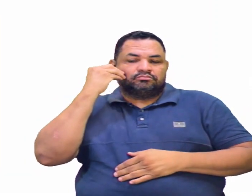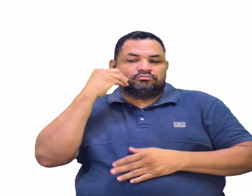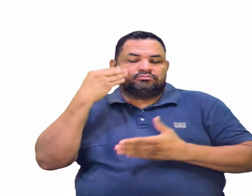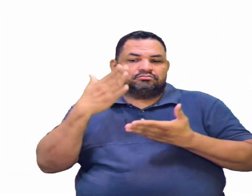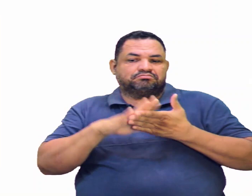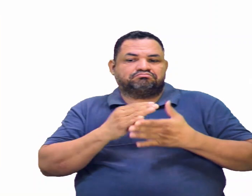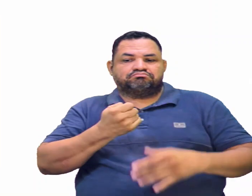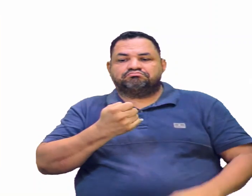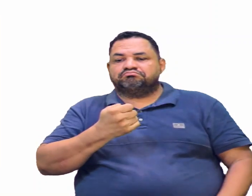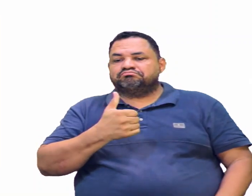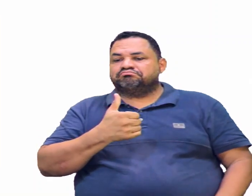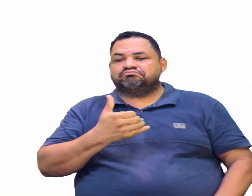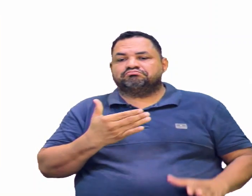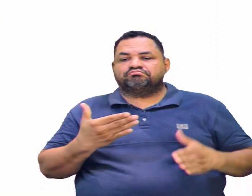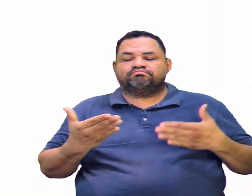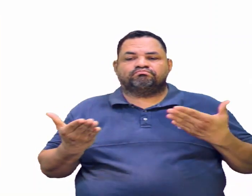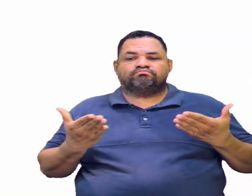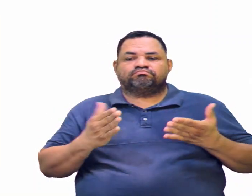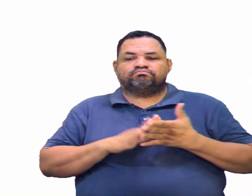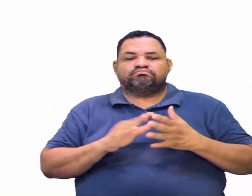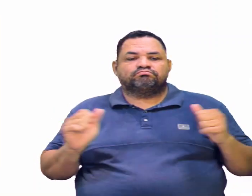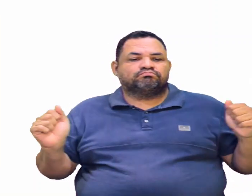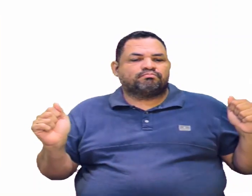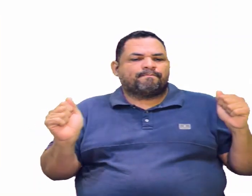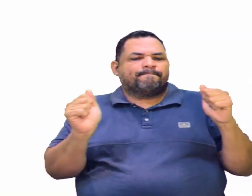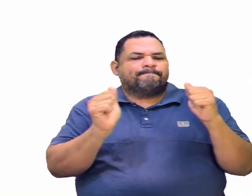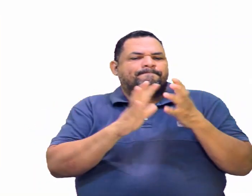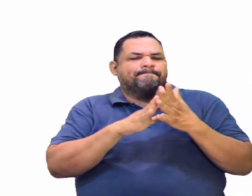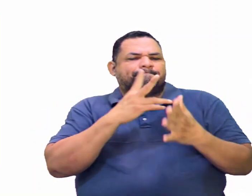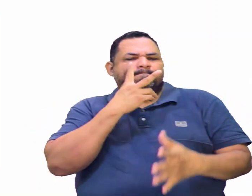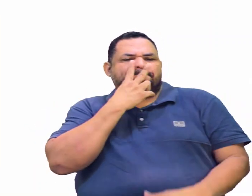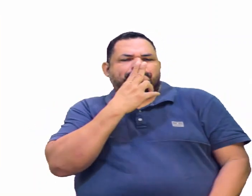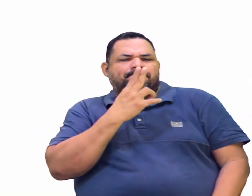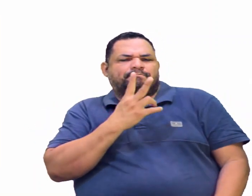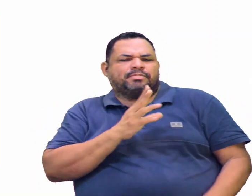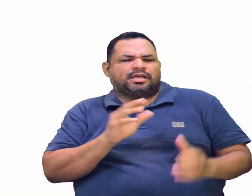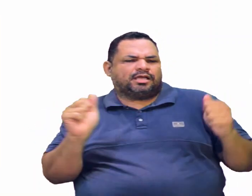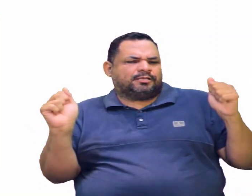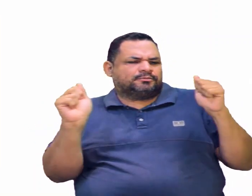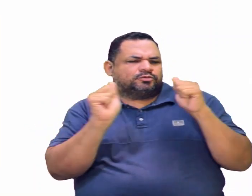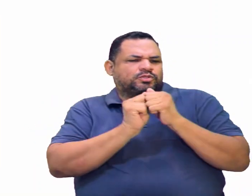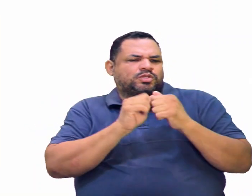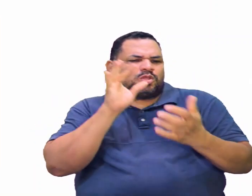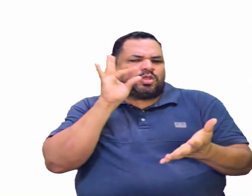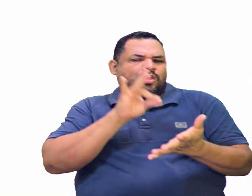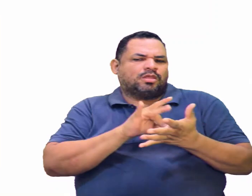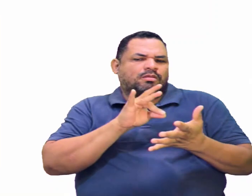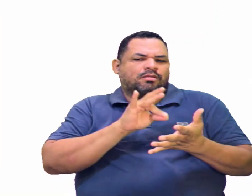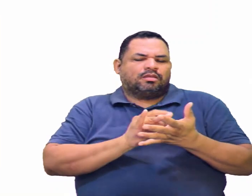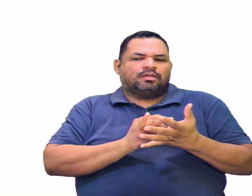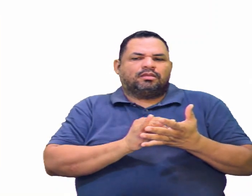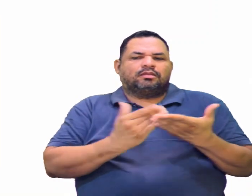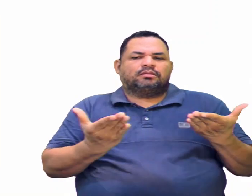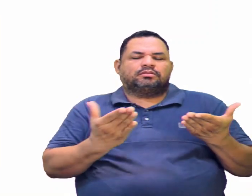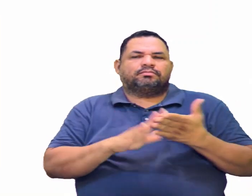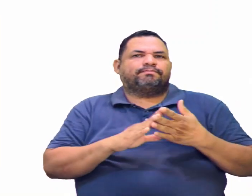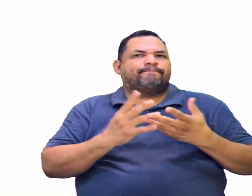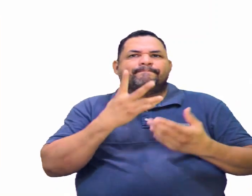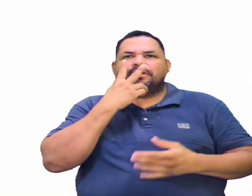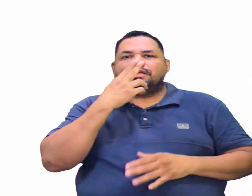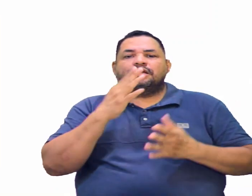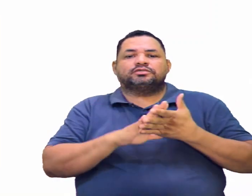é quase assim, é muito próxima do real. Você realmente sente como se você estivesse no